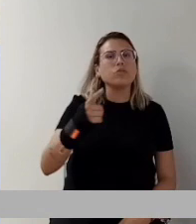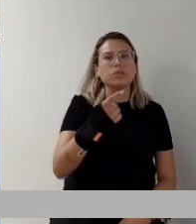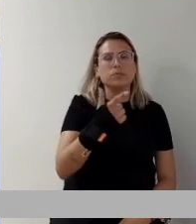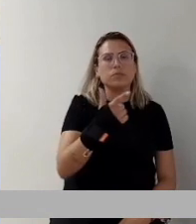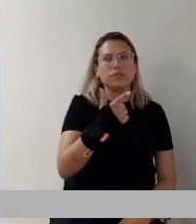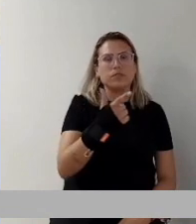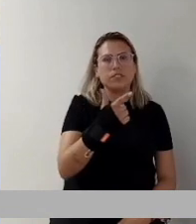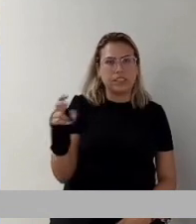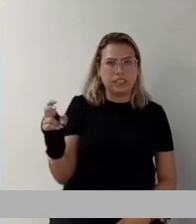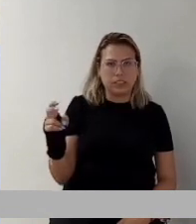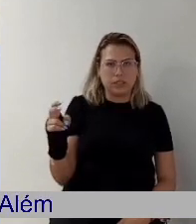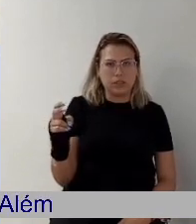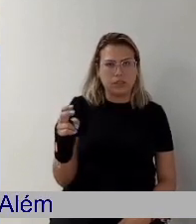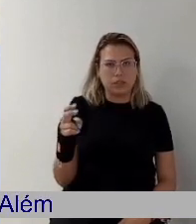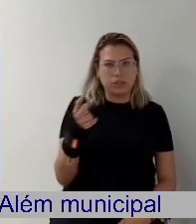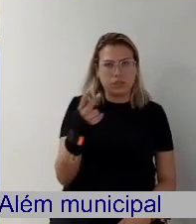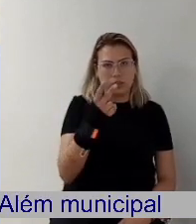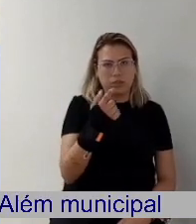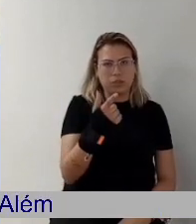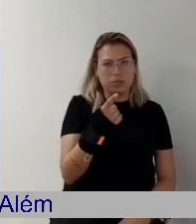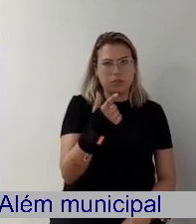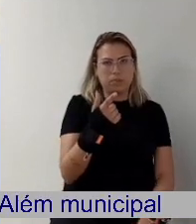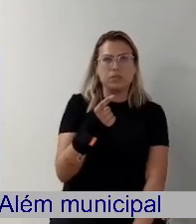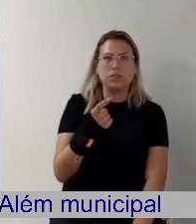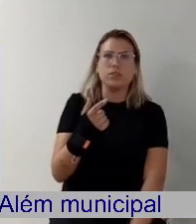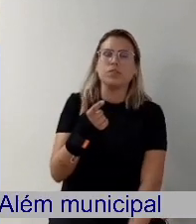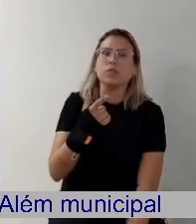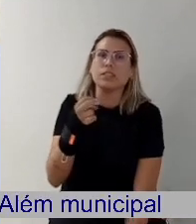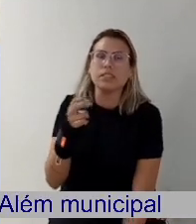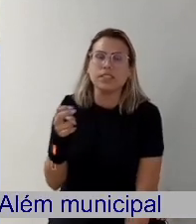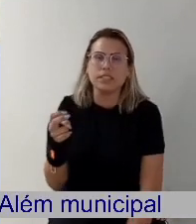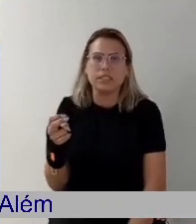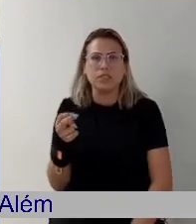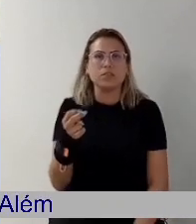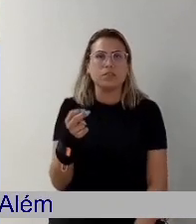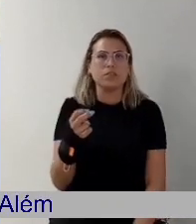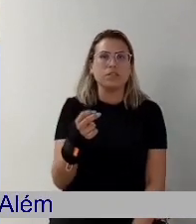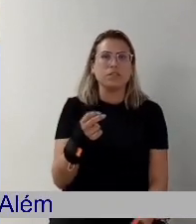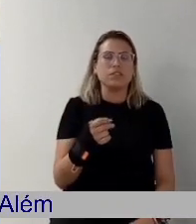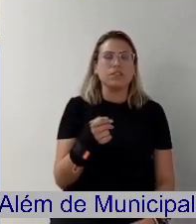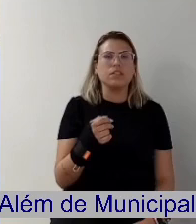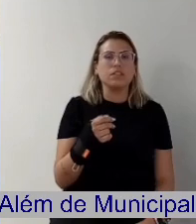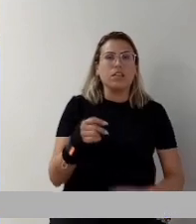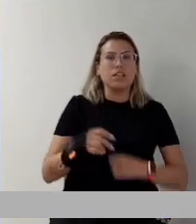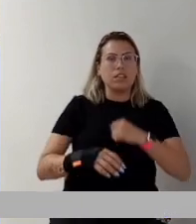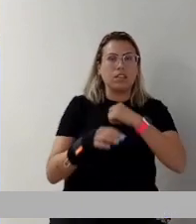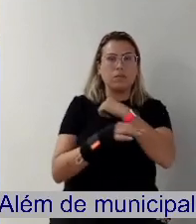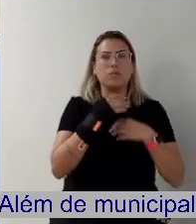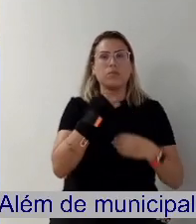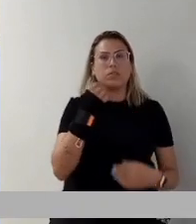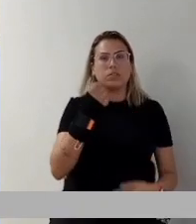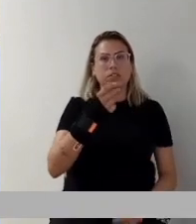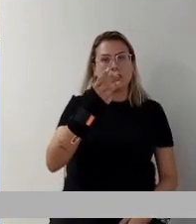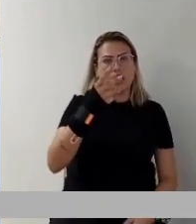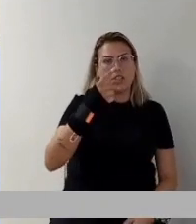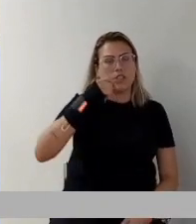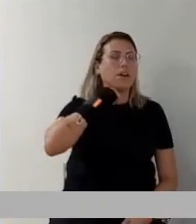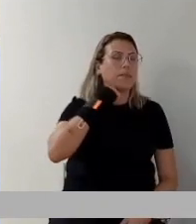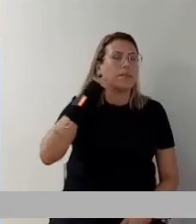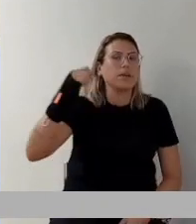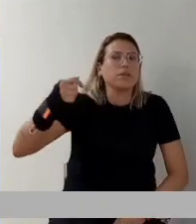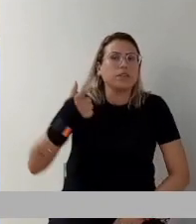no sítio coberto em tabul do Norte e morreu no dia 3 de abril de